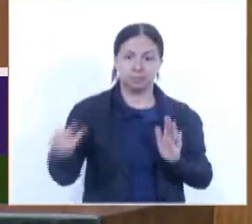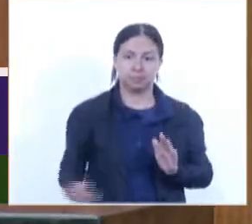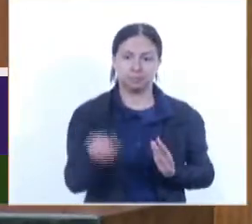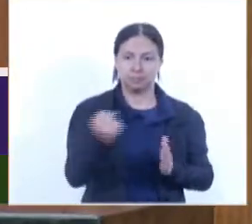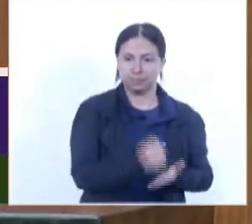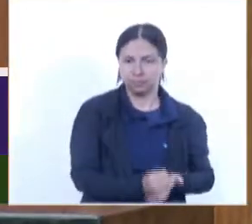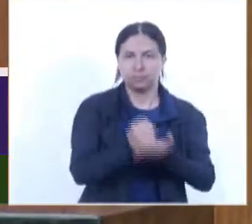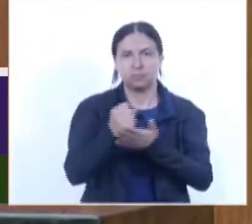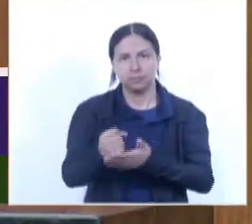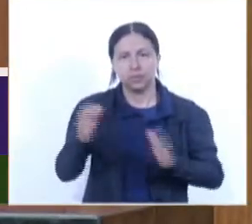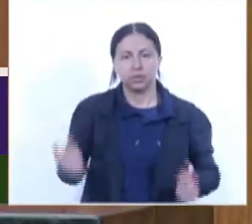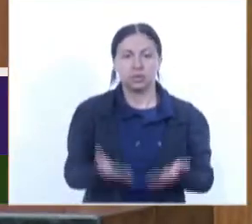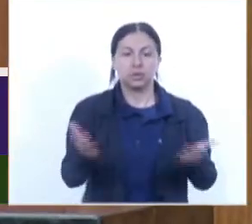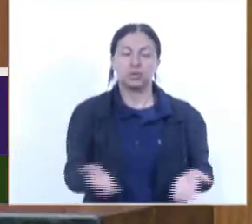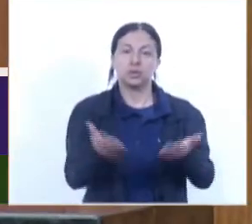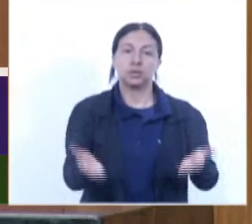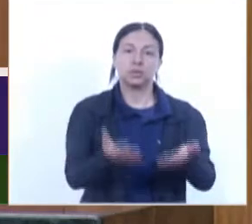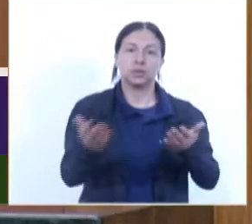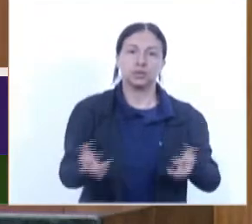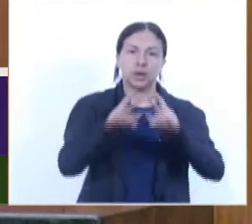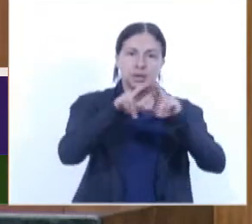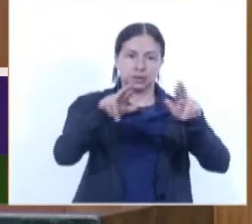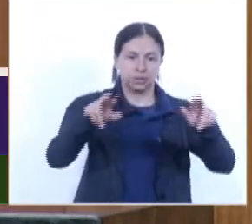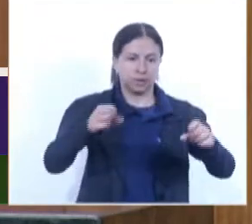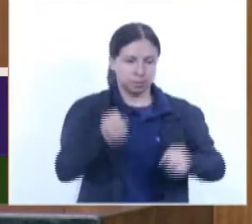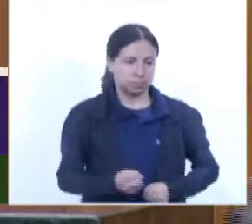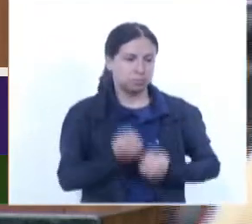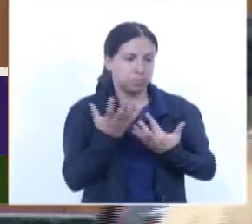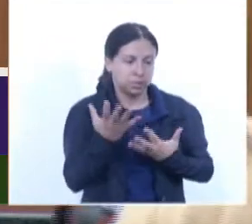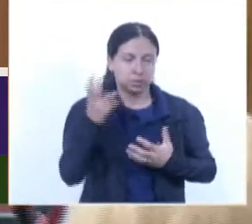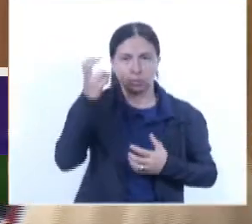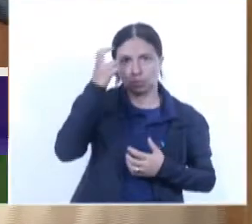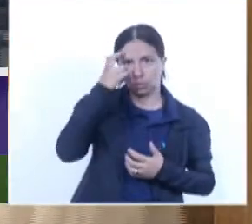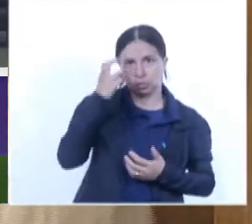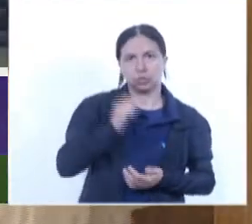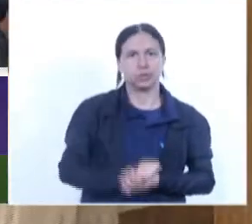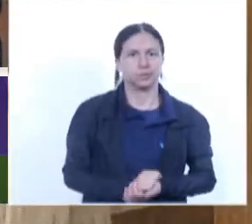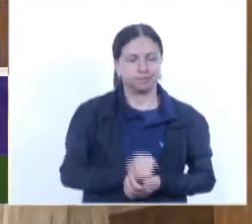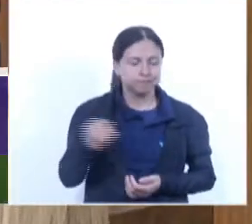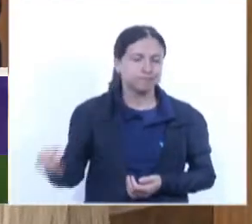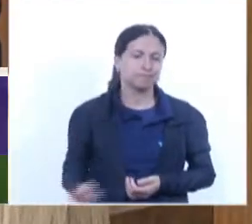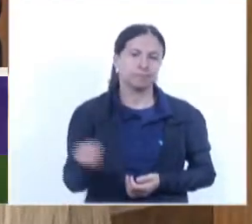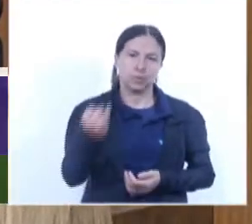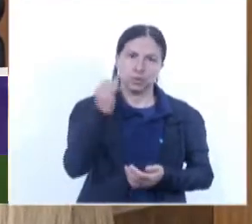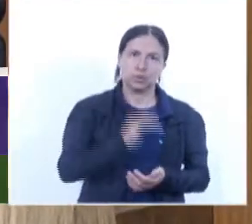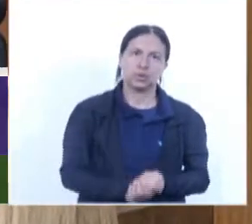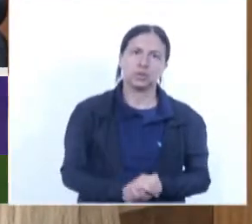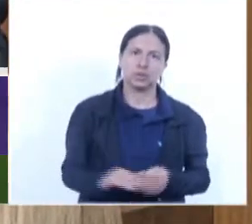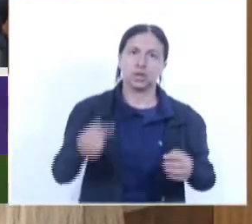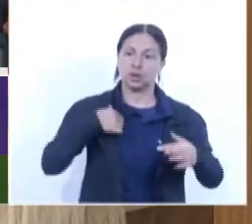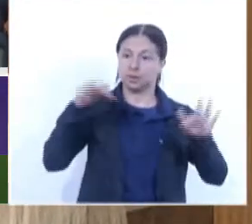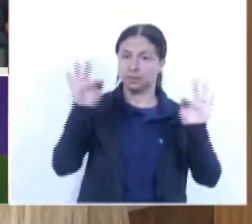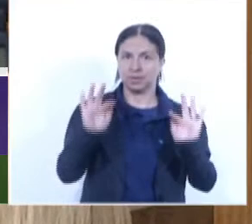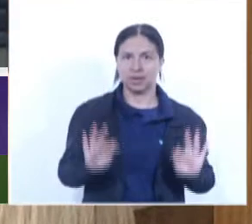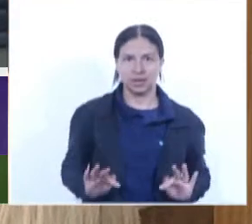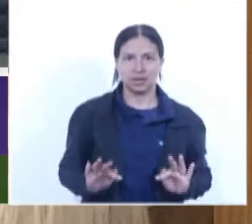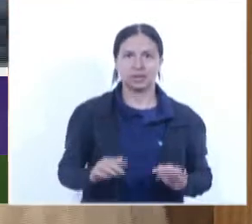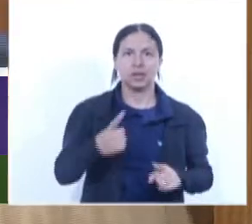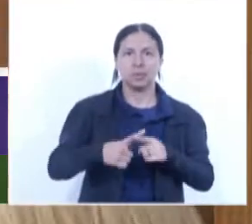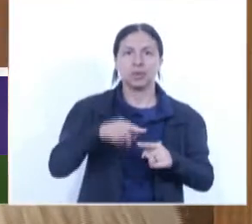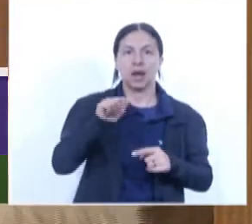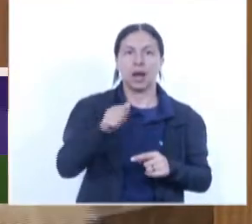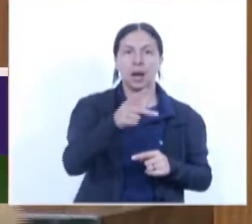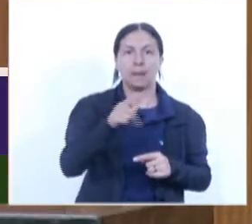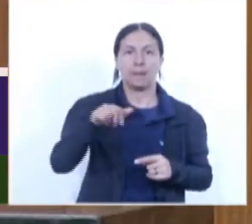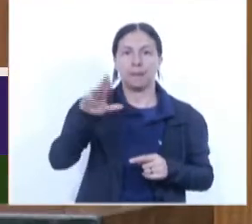fomentar e incentivar as diferenças expressões da cultura dizer da relevância que e de que eu fico muito feliz que o bloco da Amparo de